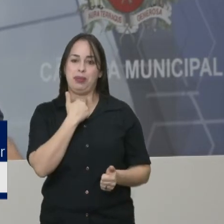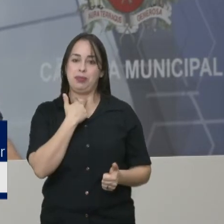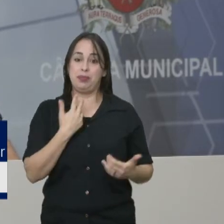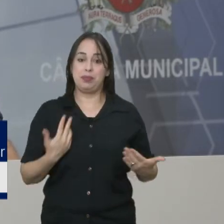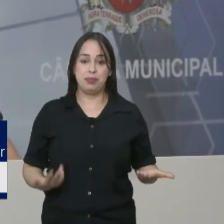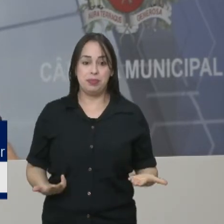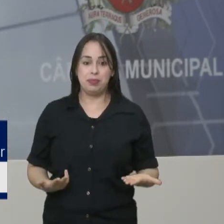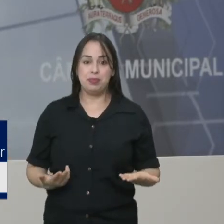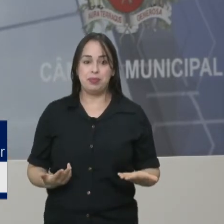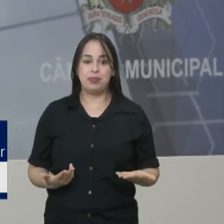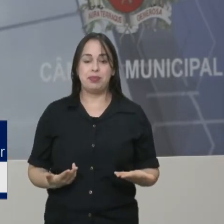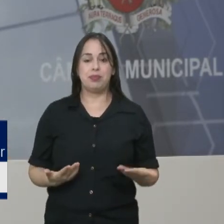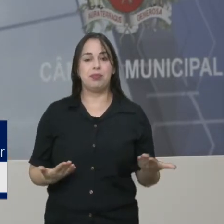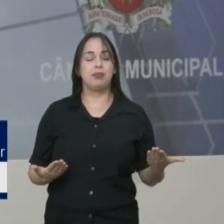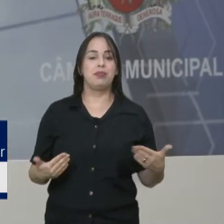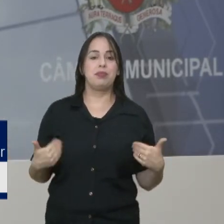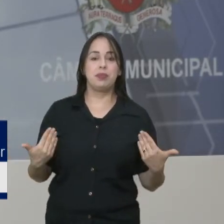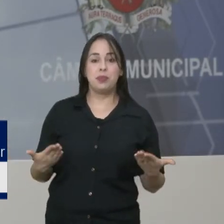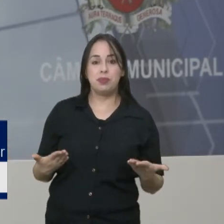Então,